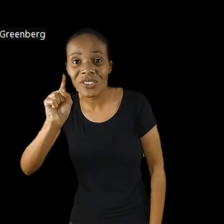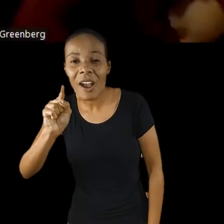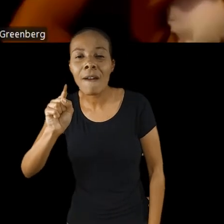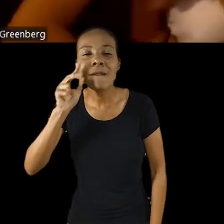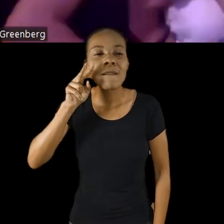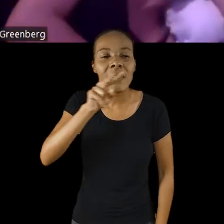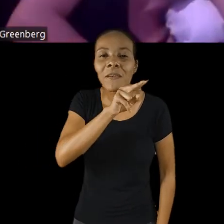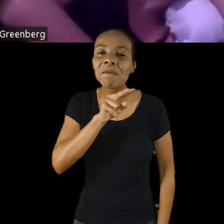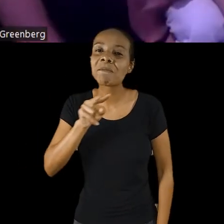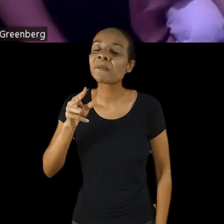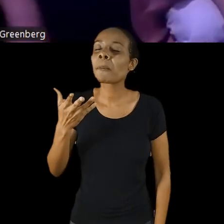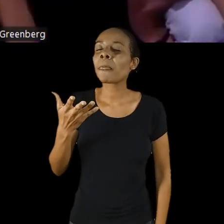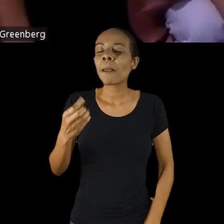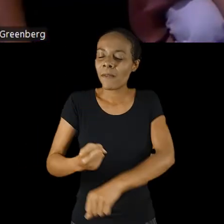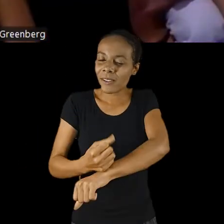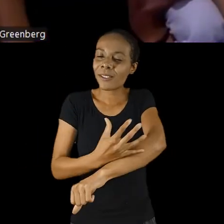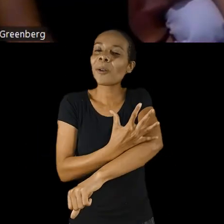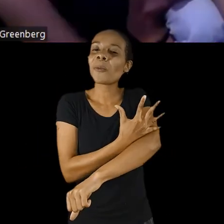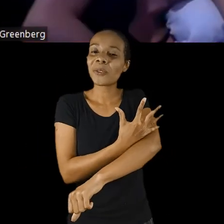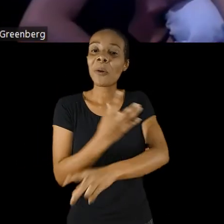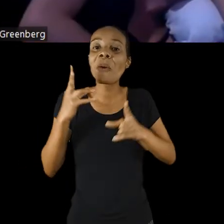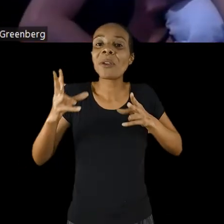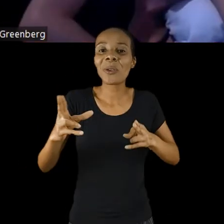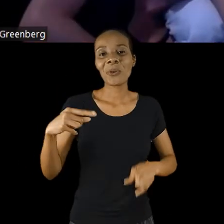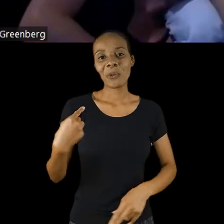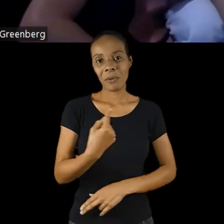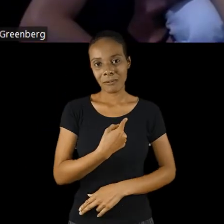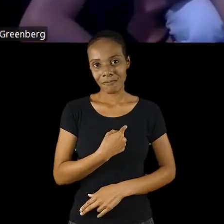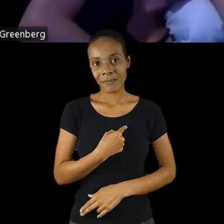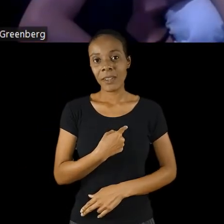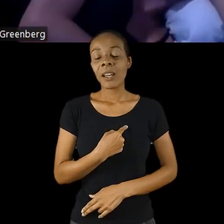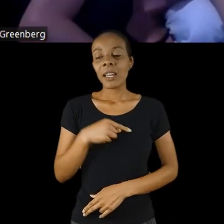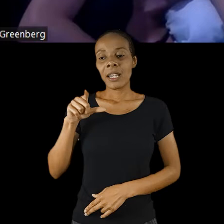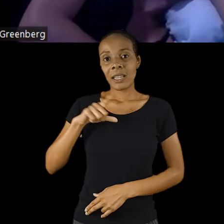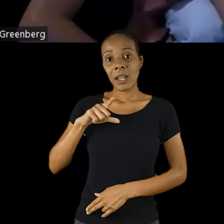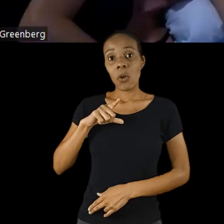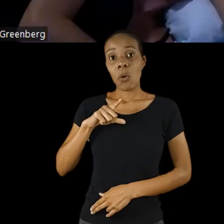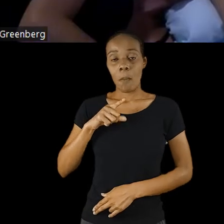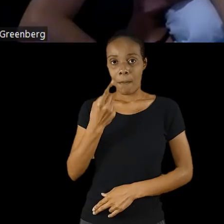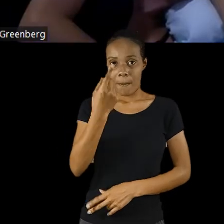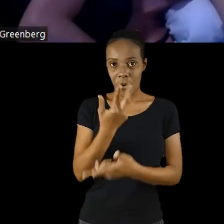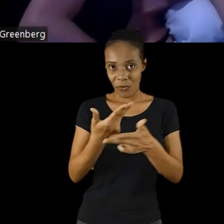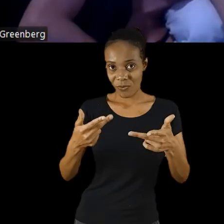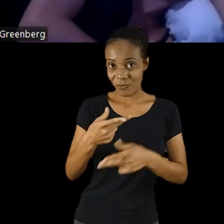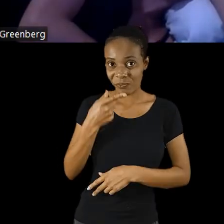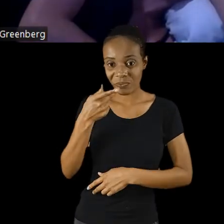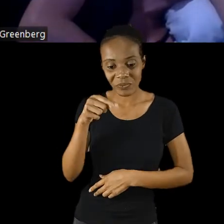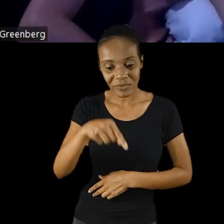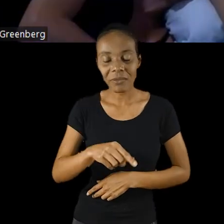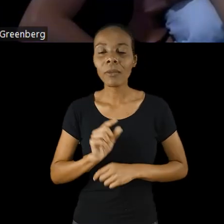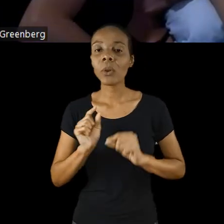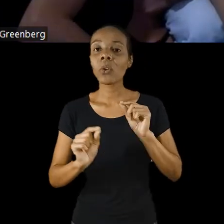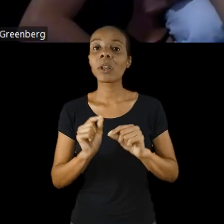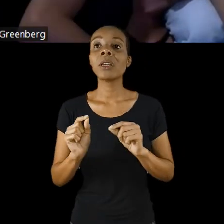gente. Tem uma coisa que você fala, Bichart, que é importante assim para a gente também na Trodeceu, porque a gente também sempre, durante muito tempo,